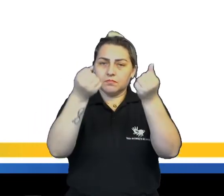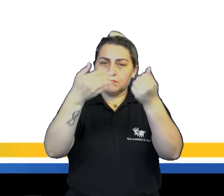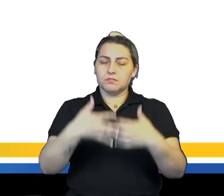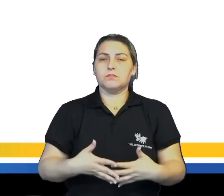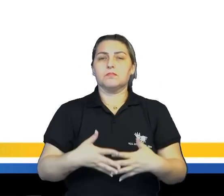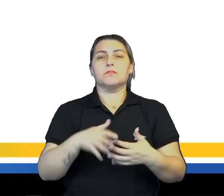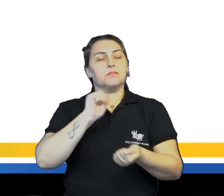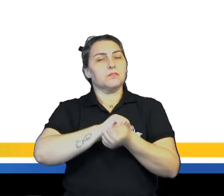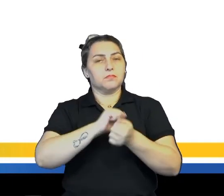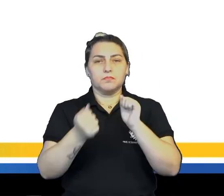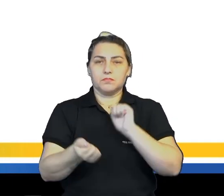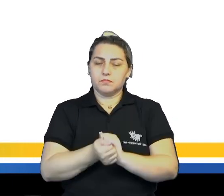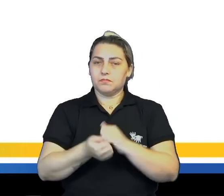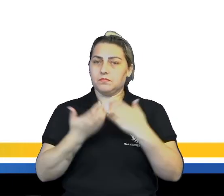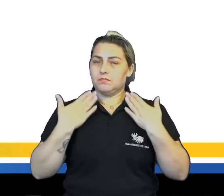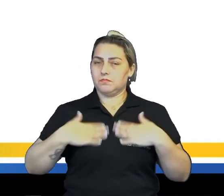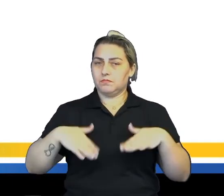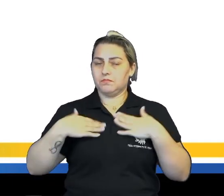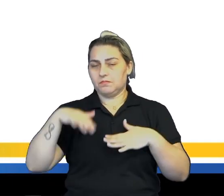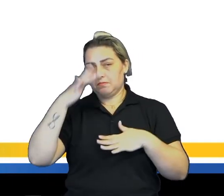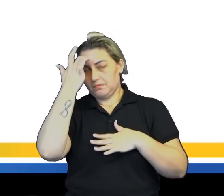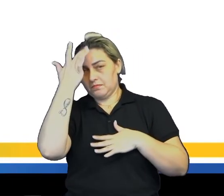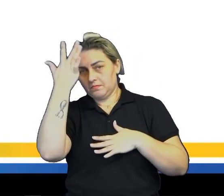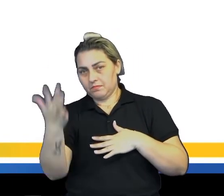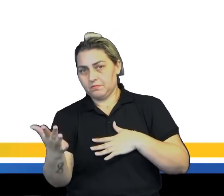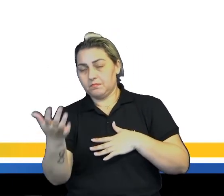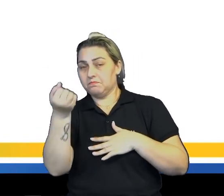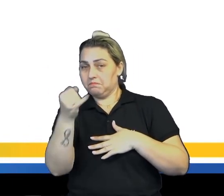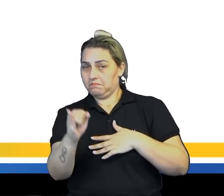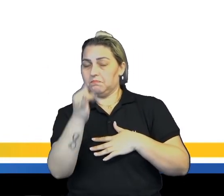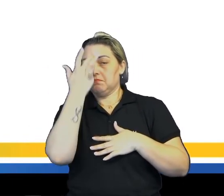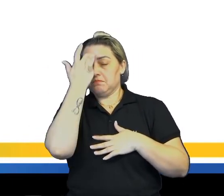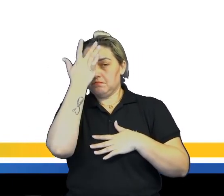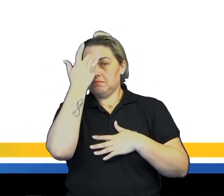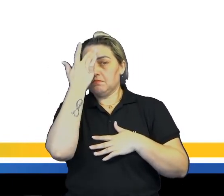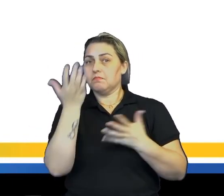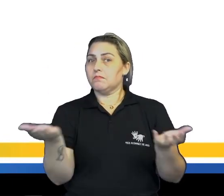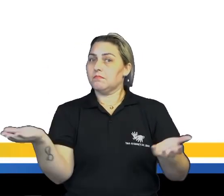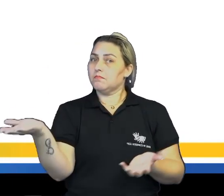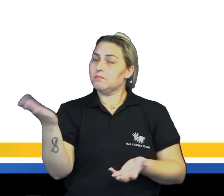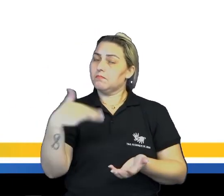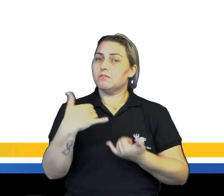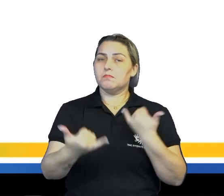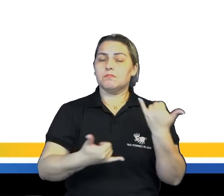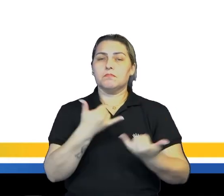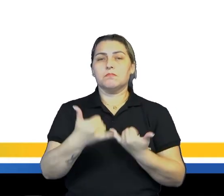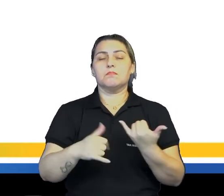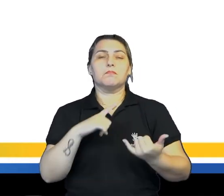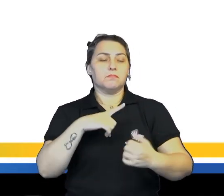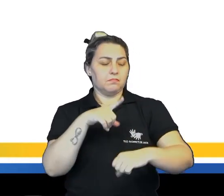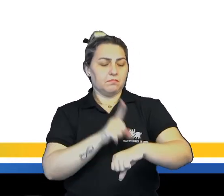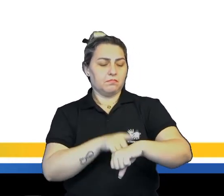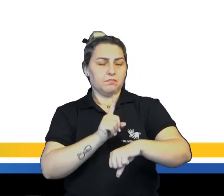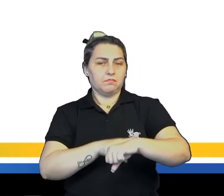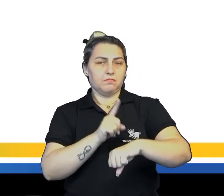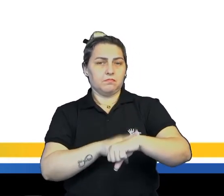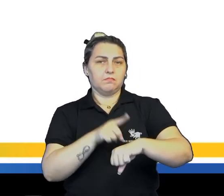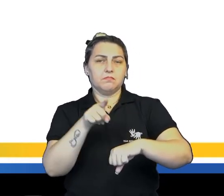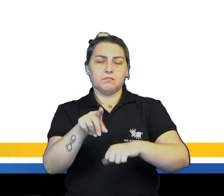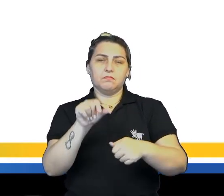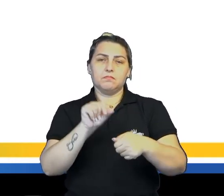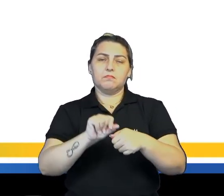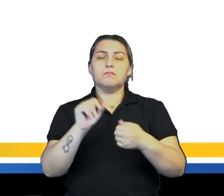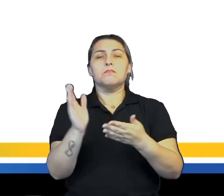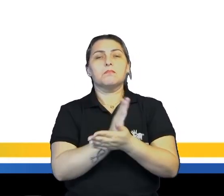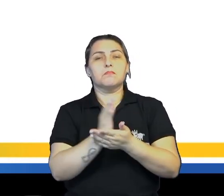vai jogando e adaptando. Tranquilo? Fácil? Então, se tá fácil, bora brincar. Ó. Você vai ter um momentinho aí para você realizar